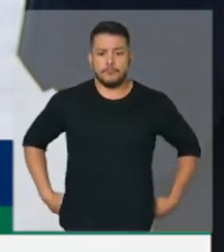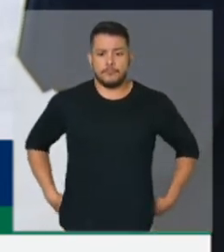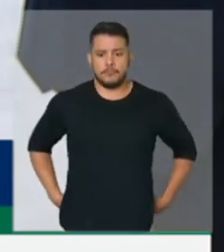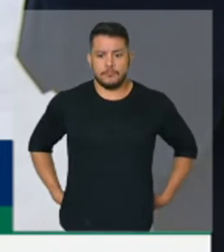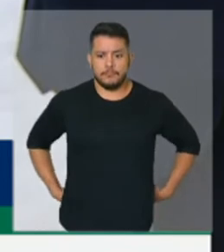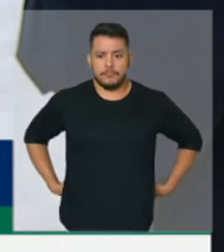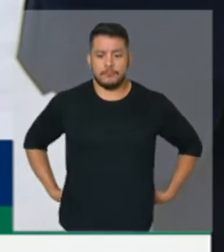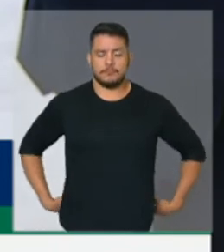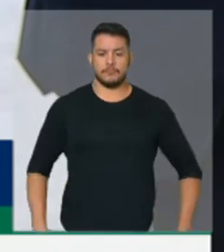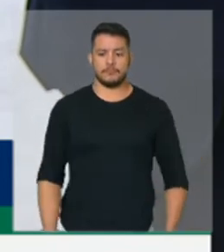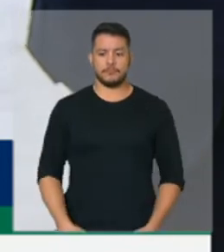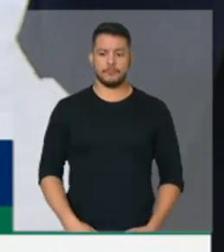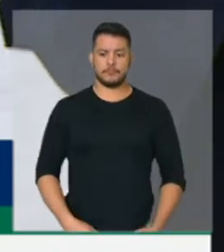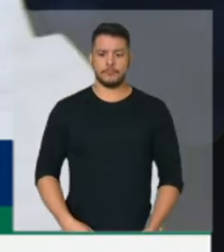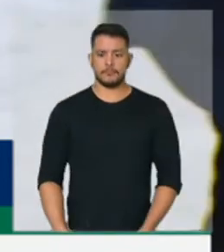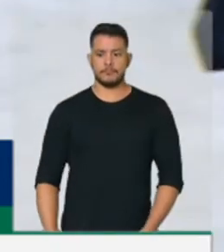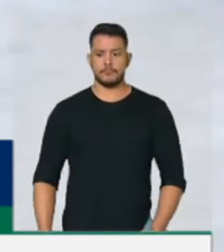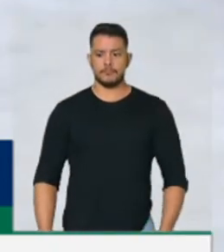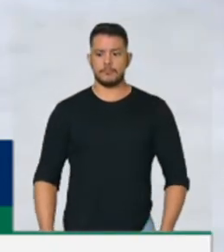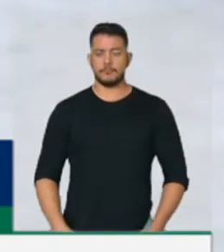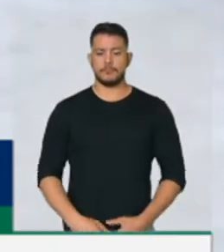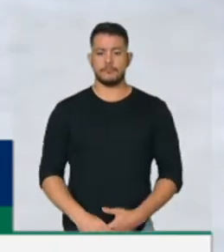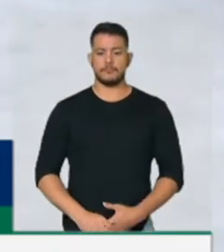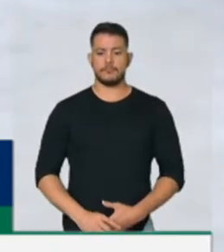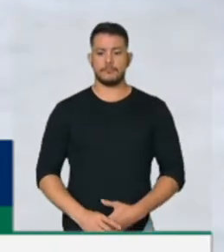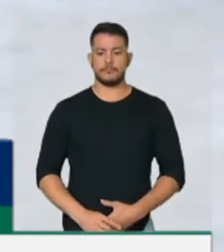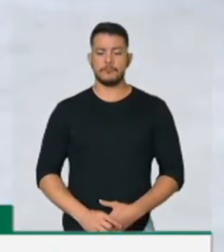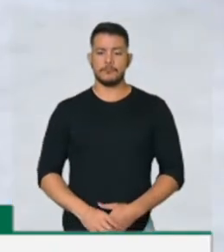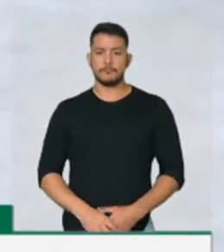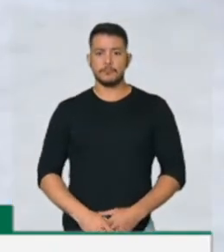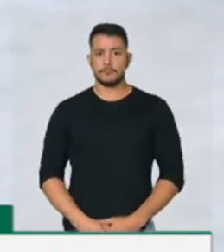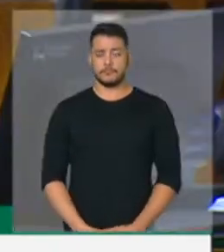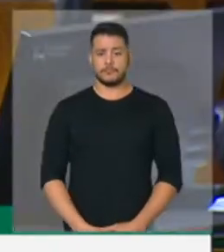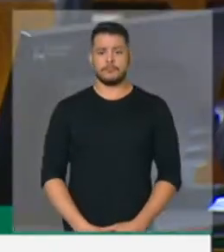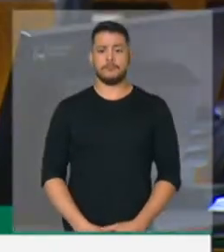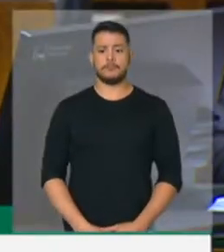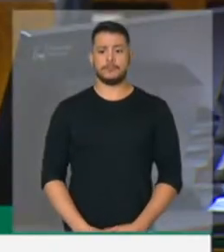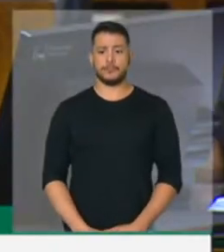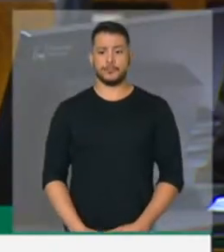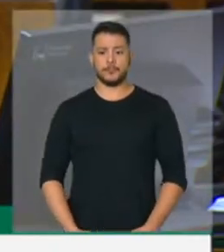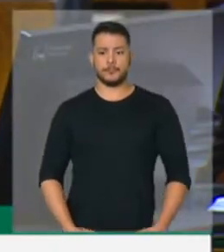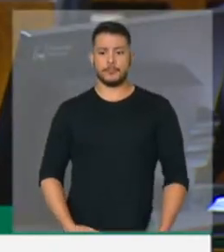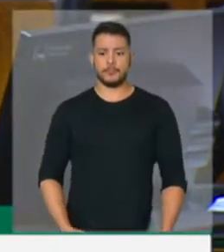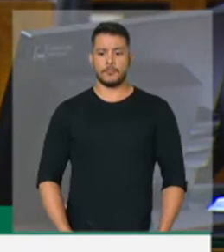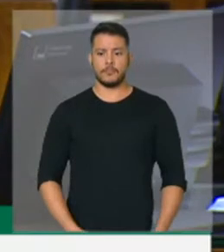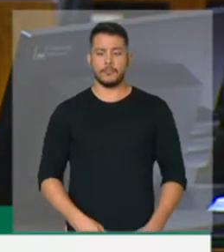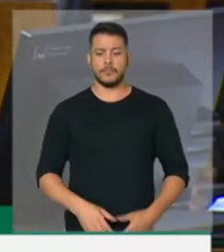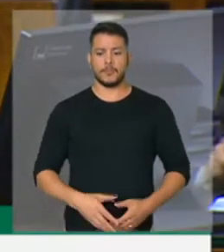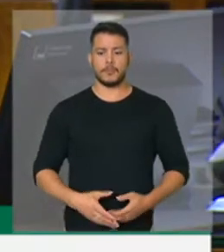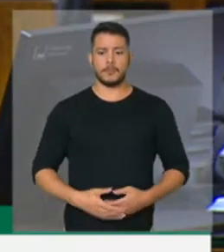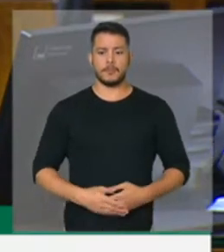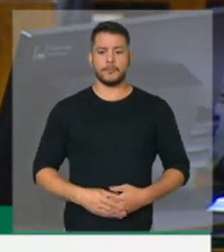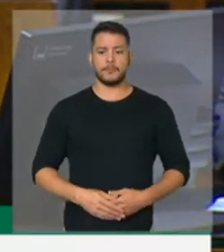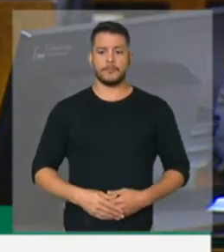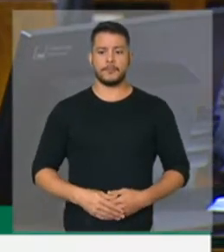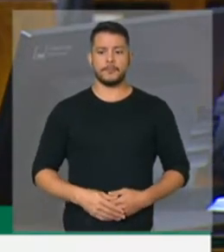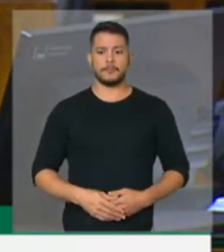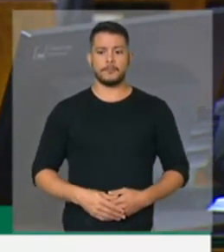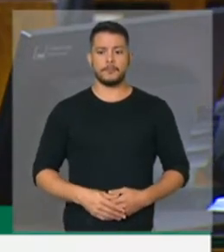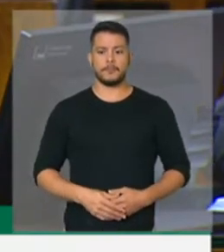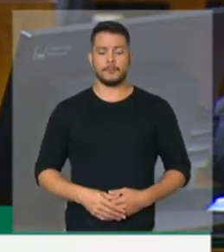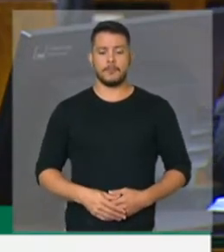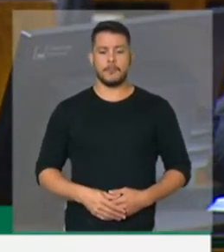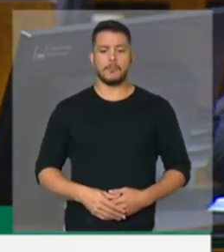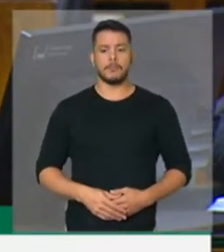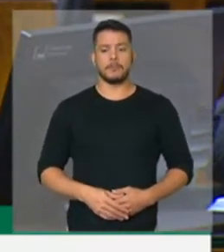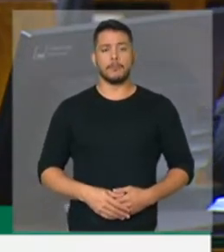aí nos meios de comunicação da Câmara dos Deputados. Muito obrigada. Vou falar aqui. Tá bom? Obrigada, deputada Jaqueline